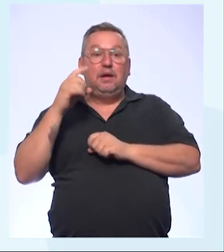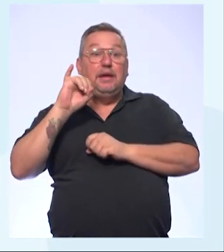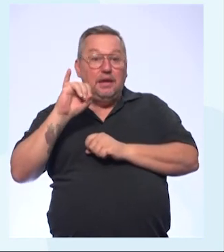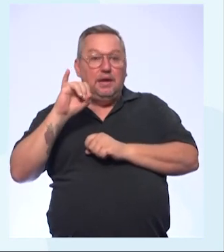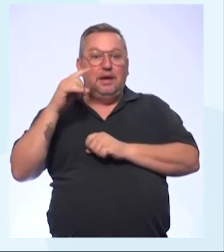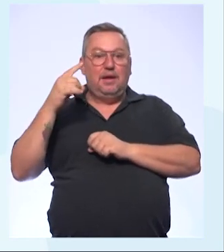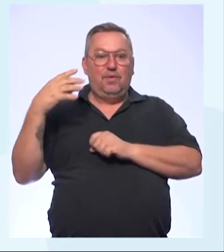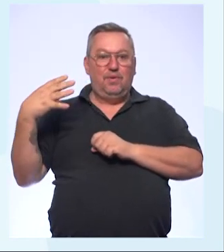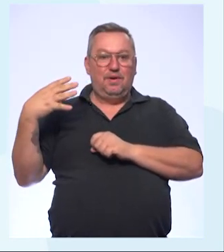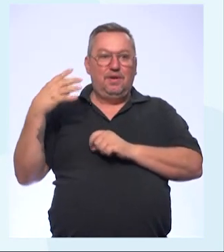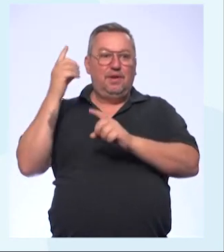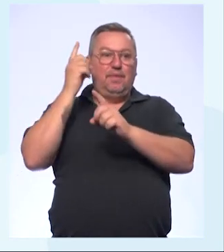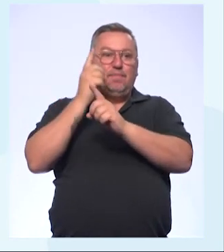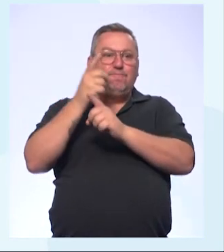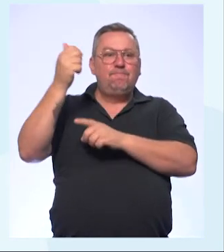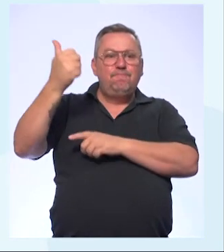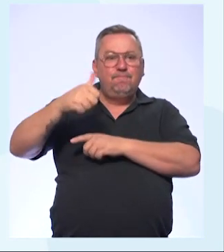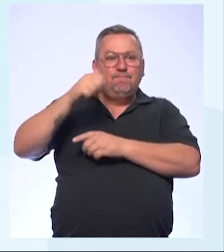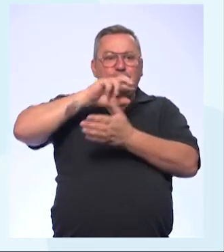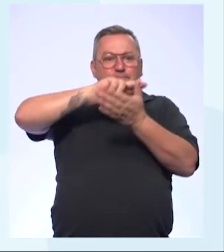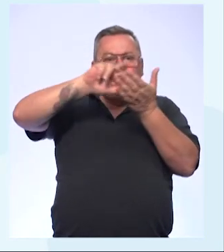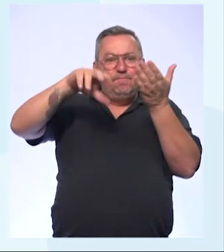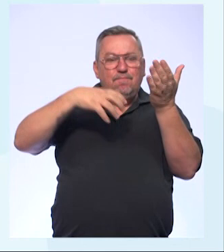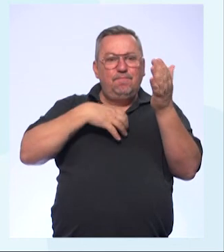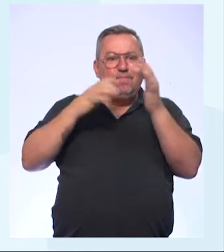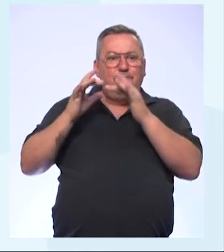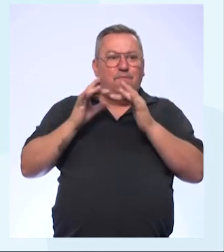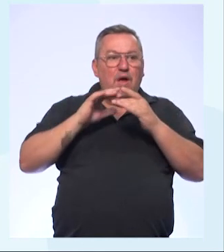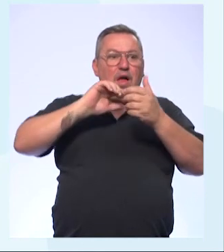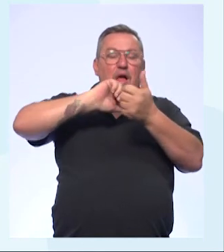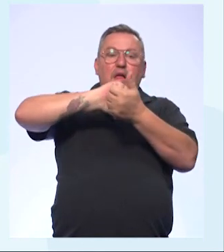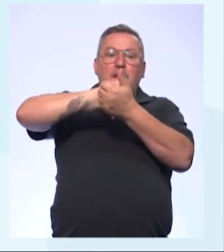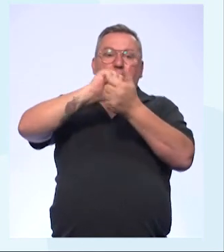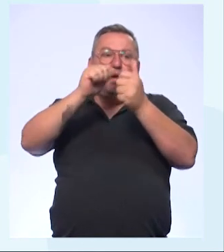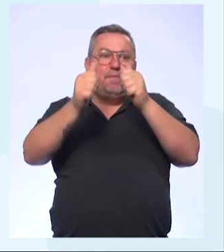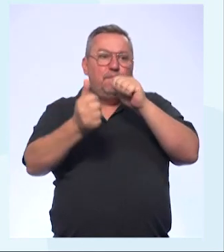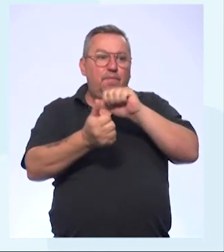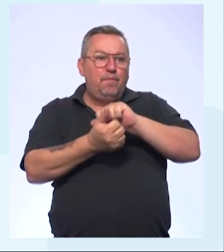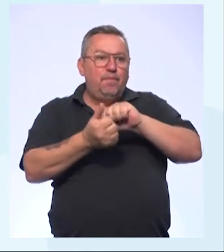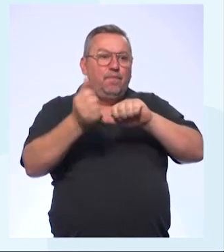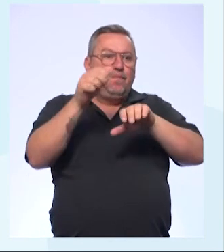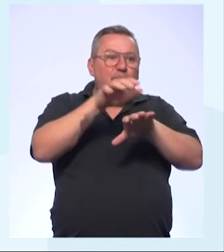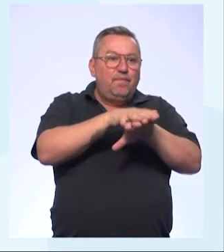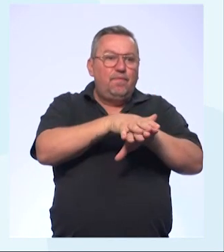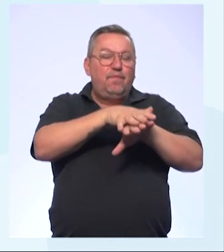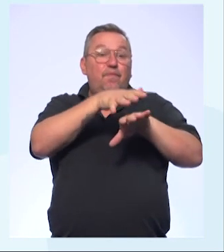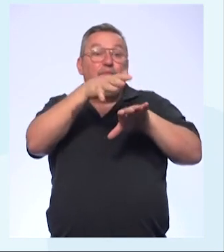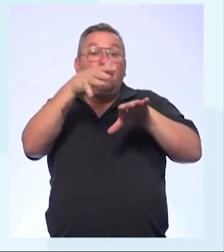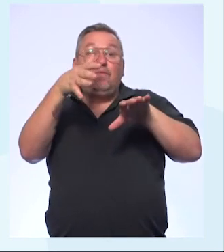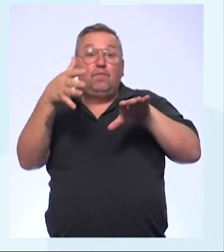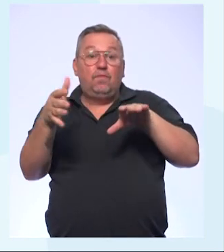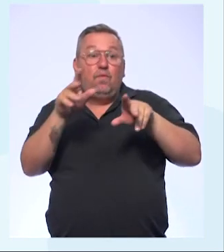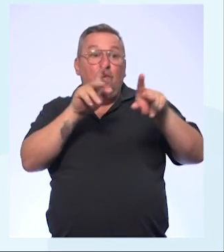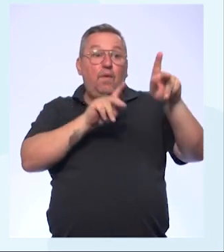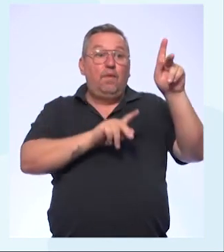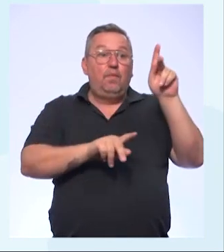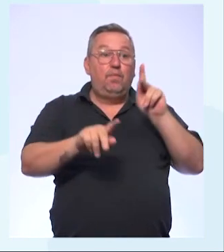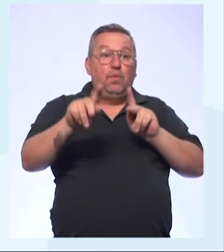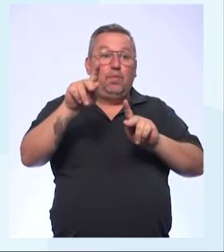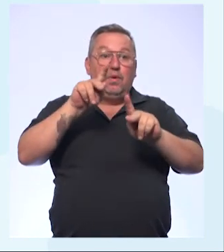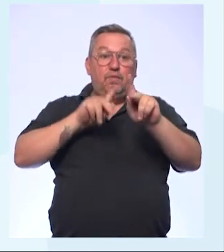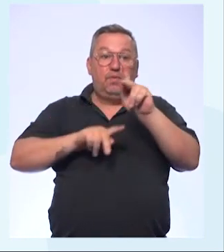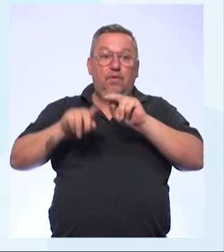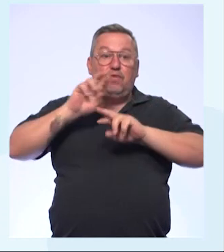EF06HI14, identificar e analisar diferentes formas de contato, adaptação ou exclusão